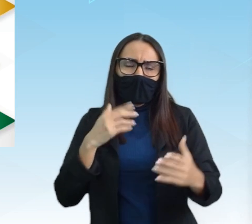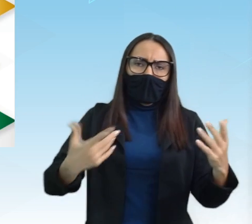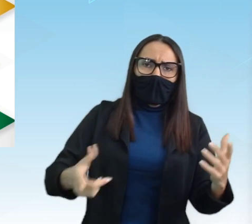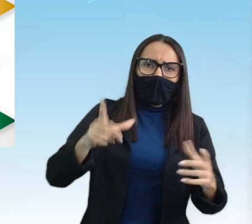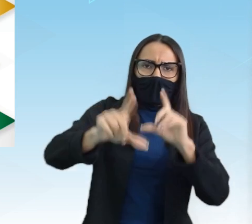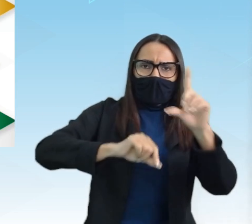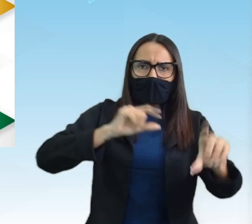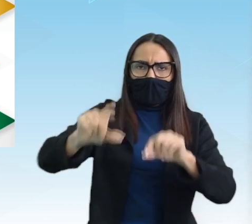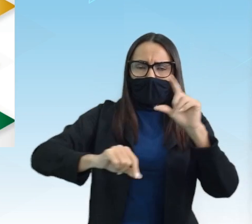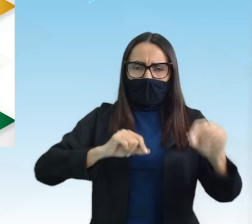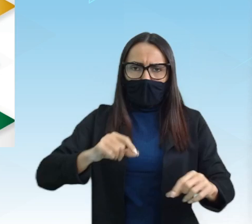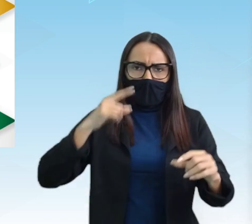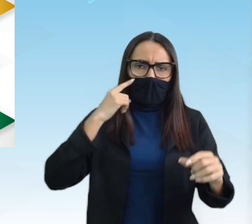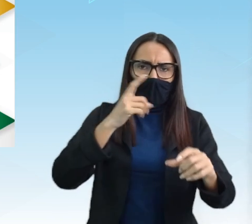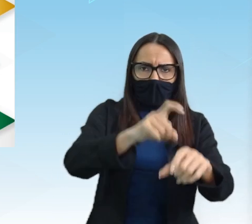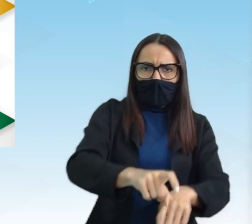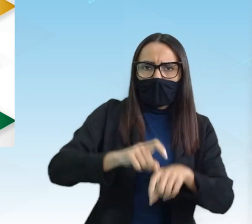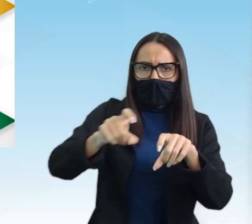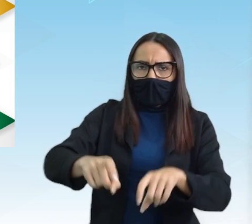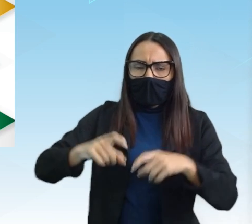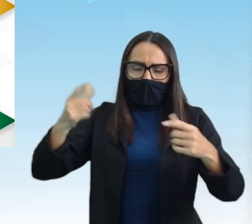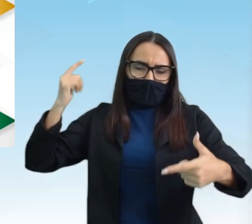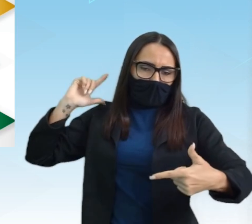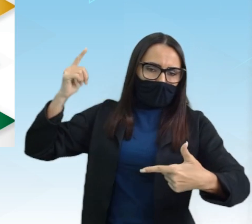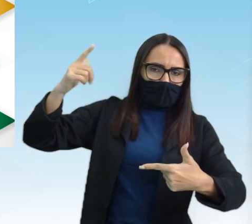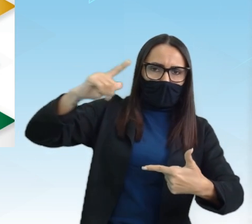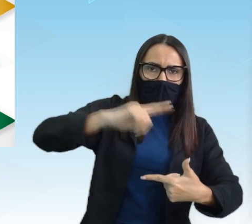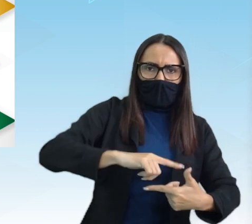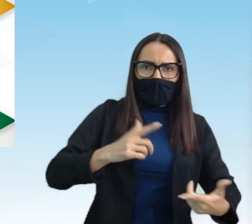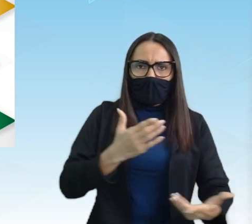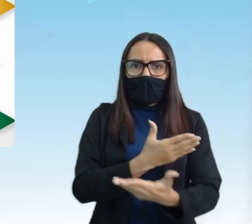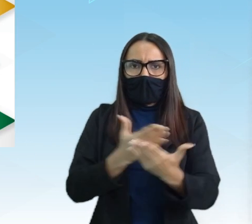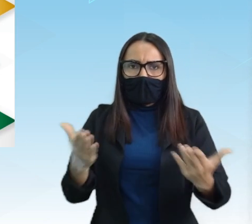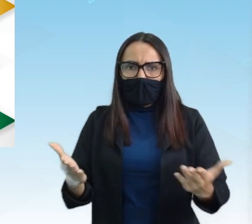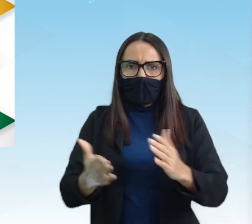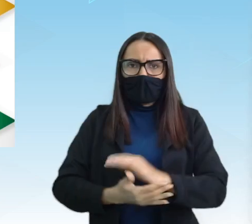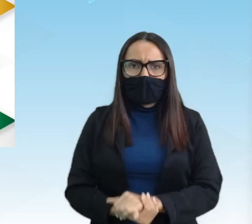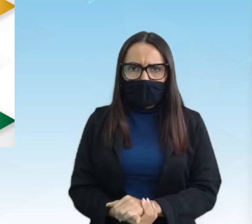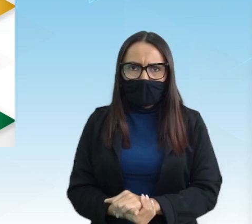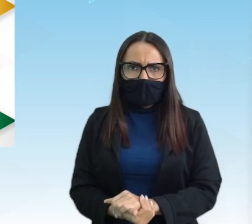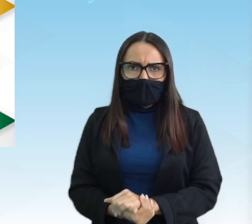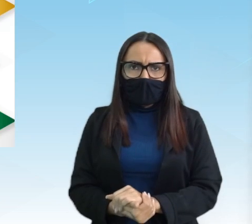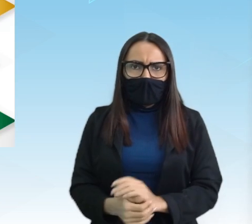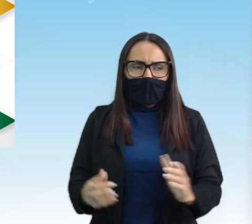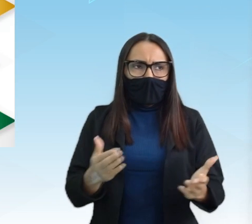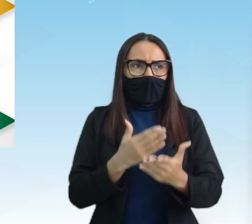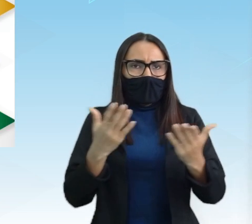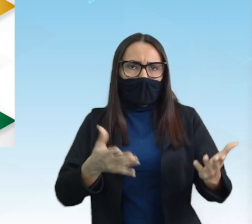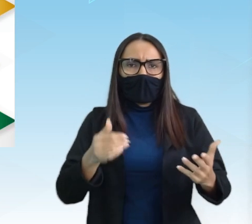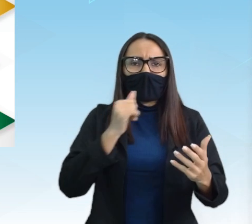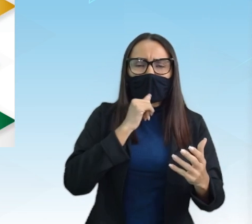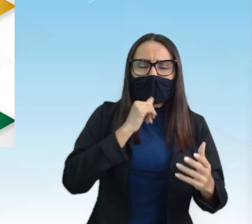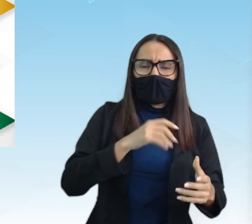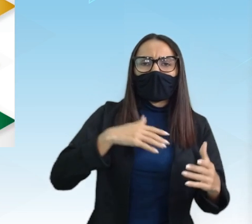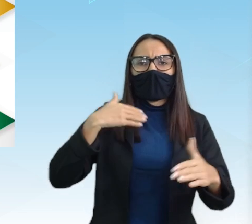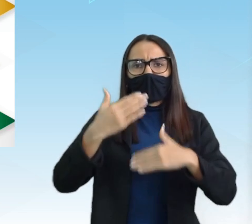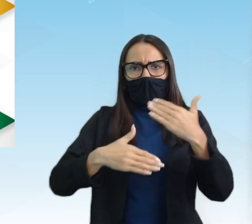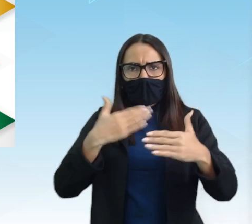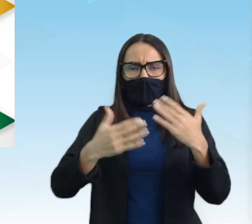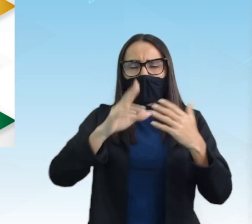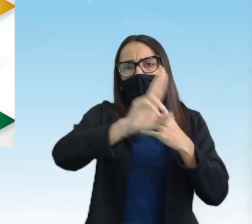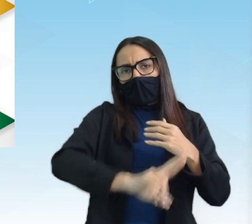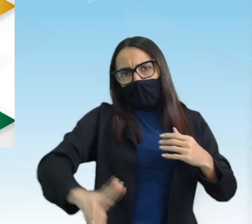seleção de sementes, de métodos tradicionais de cultivo e do pastoreio. Então, ainda continua o sistema